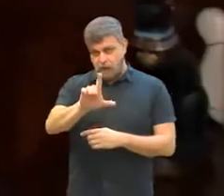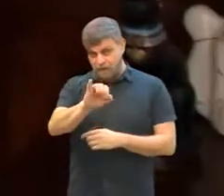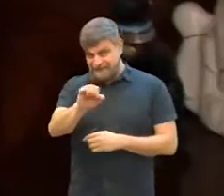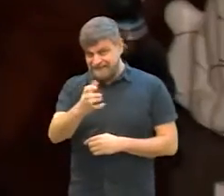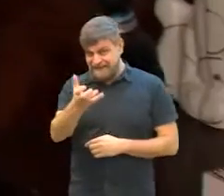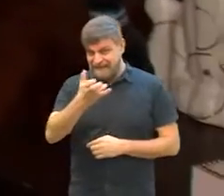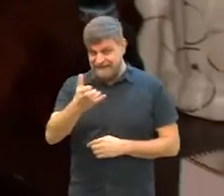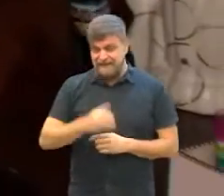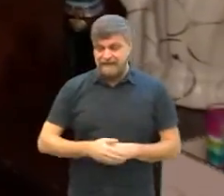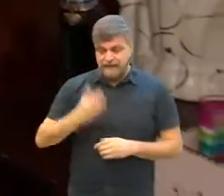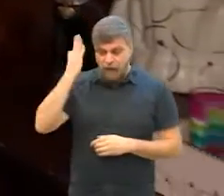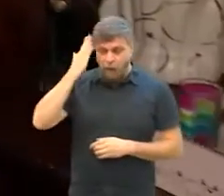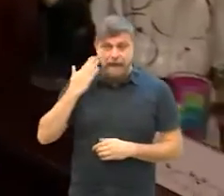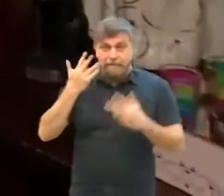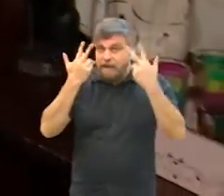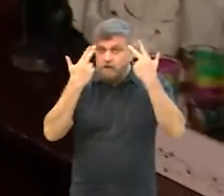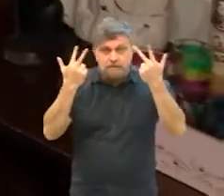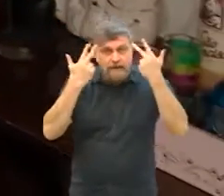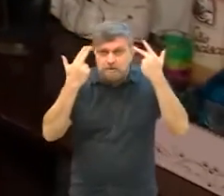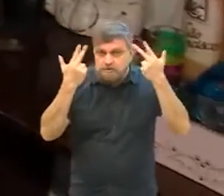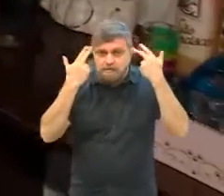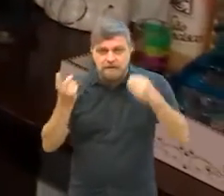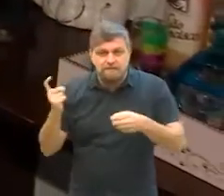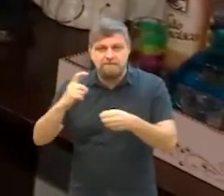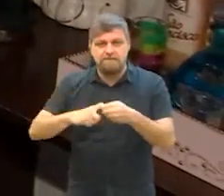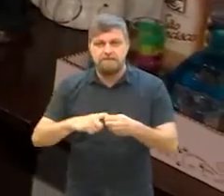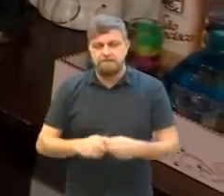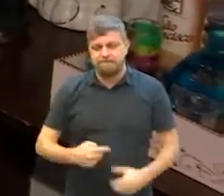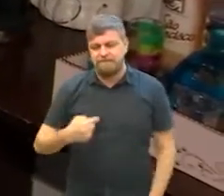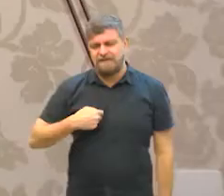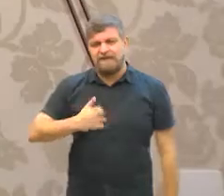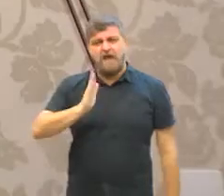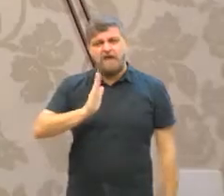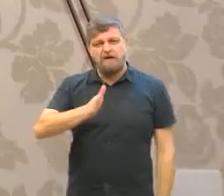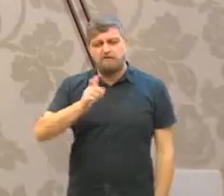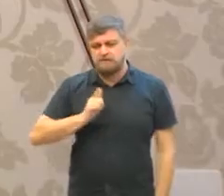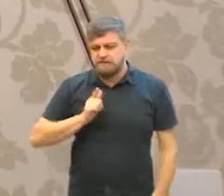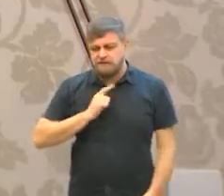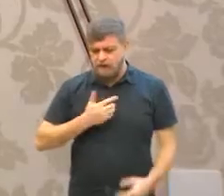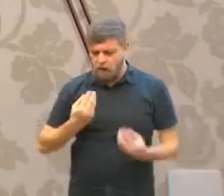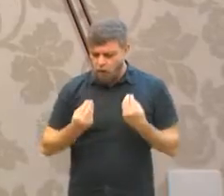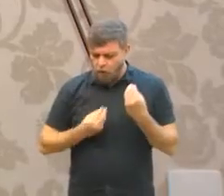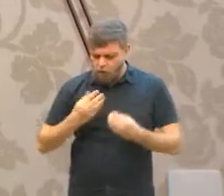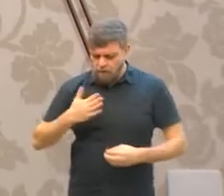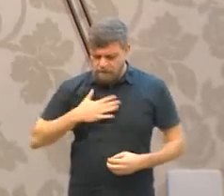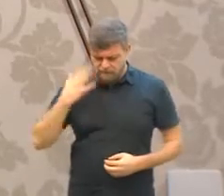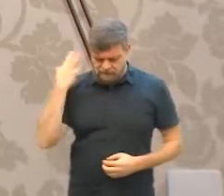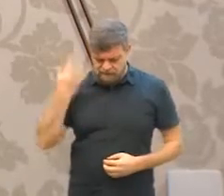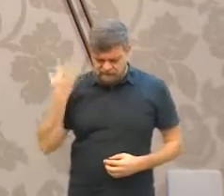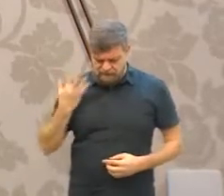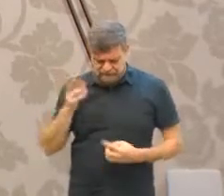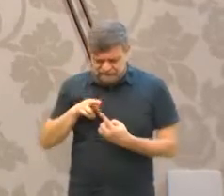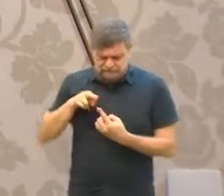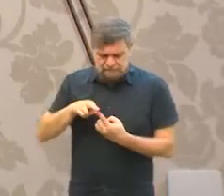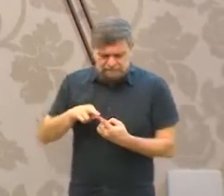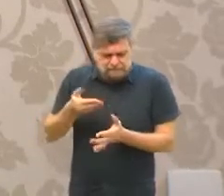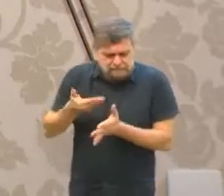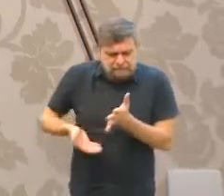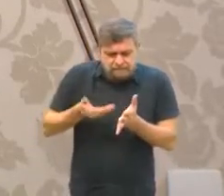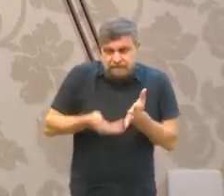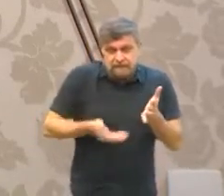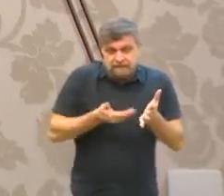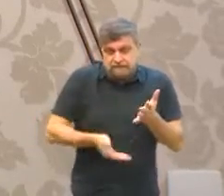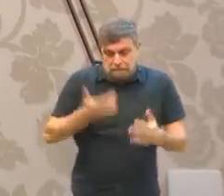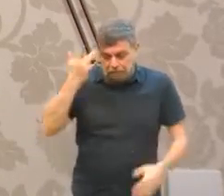A Heloísa não vê a hora dos cabelos ficarem totalmente naturais. Eu já não tinha mais a referência de quão cacheado ele era ou